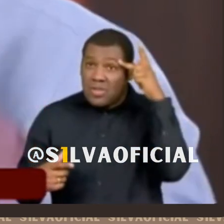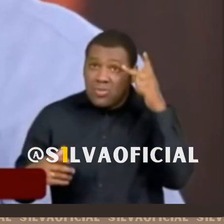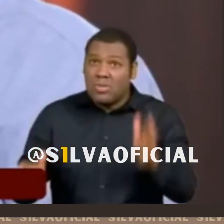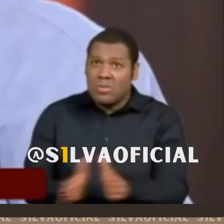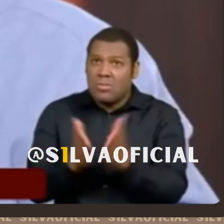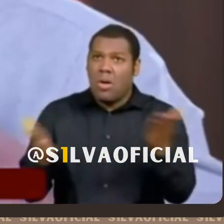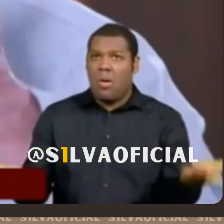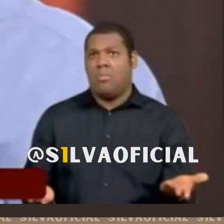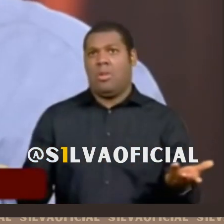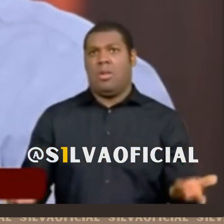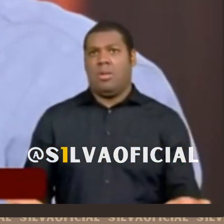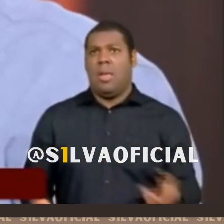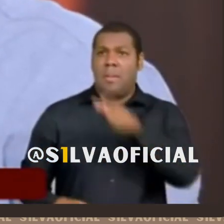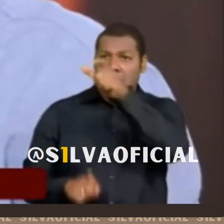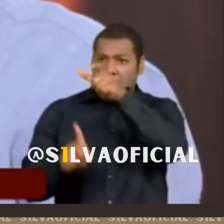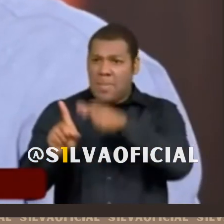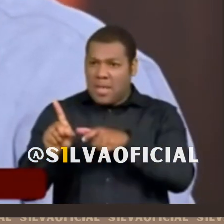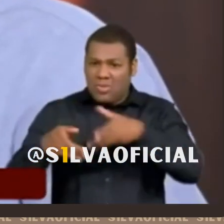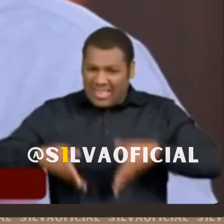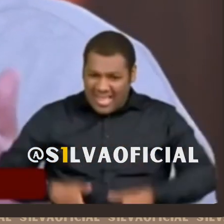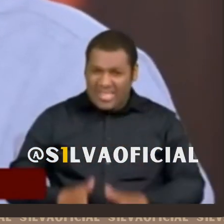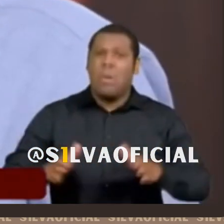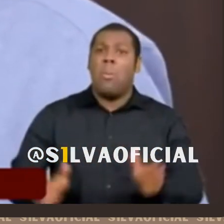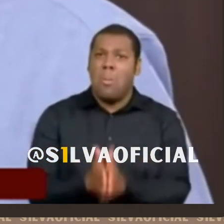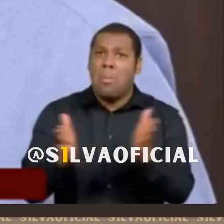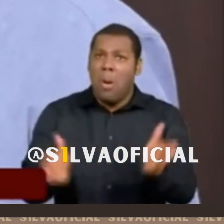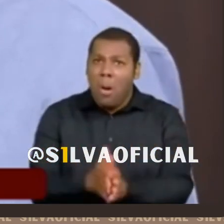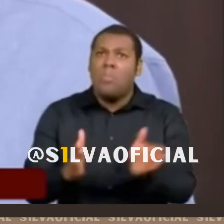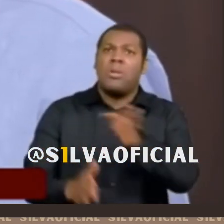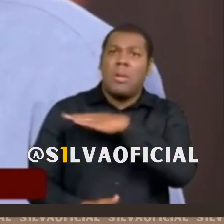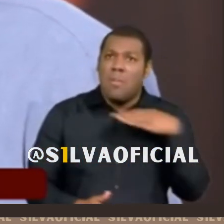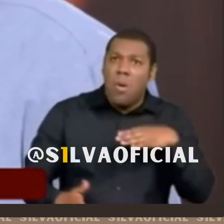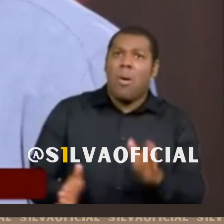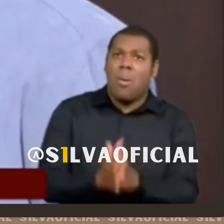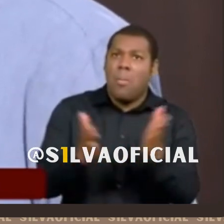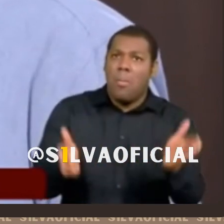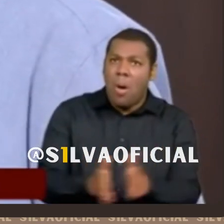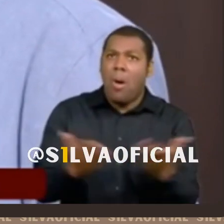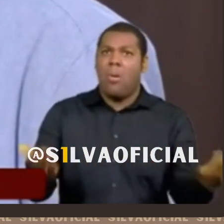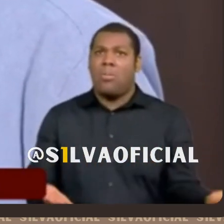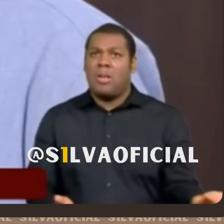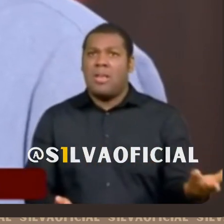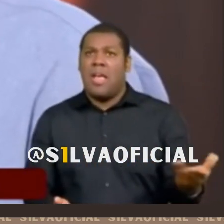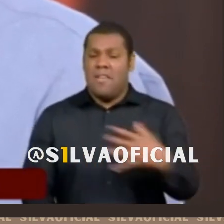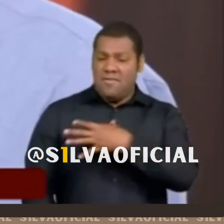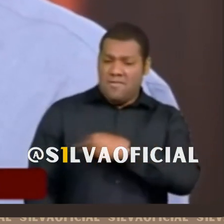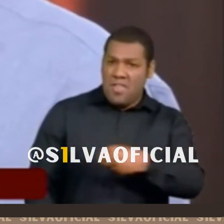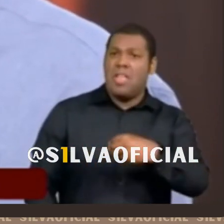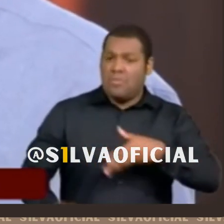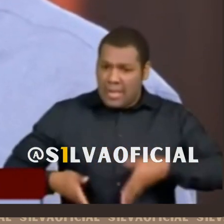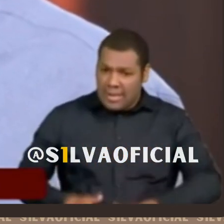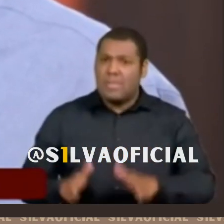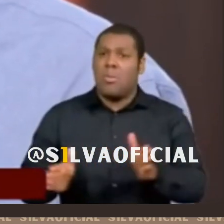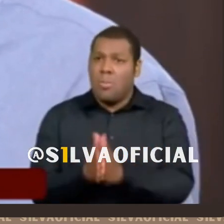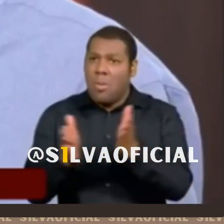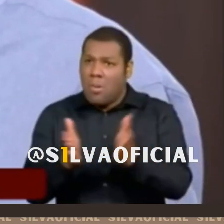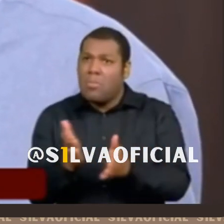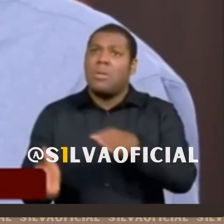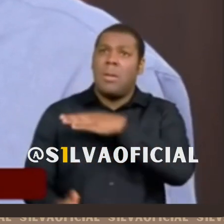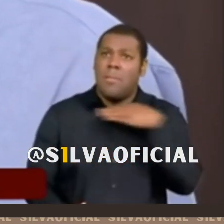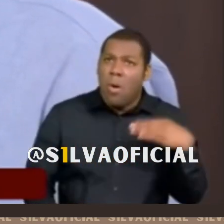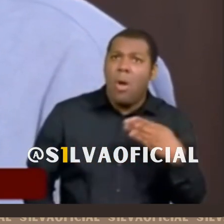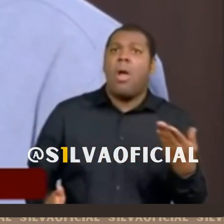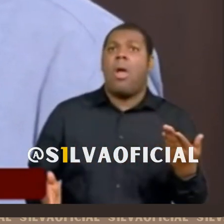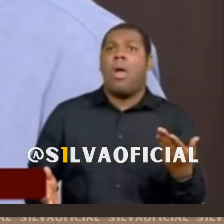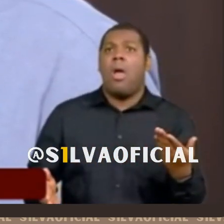filho nasceu pobre, morreu pobre, o neto nasceu pobre, morre pobre. Será que é possível? Será que essa gente não tem que ter uma oportunidade? E quem tem que